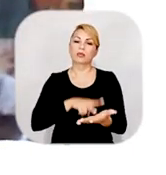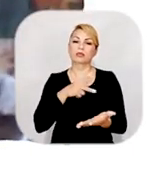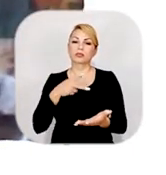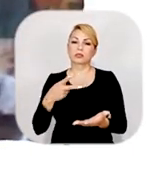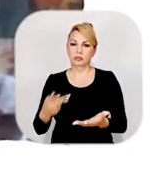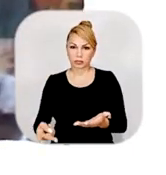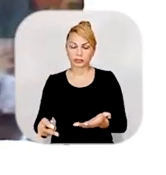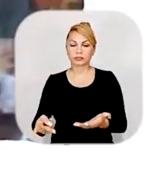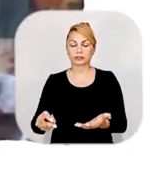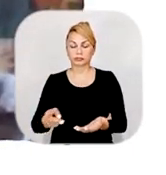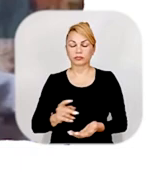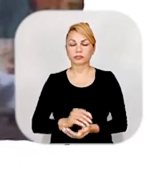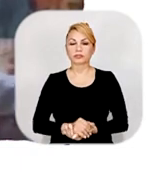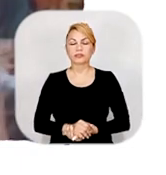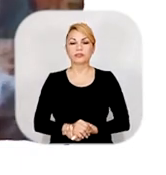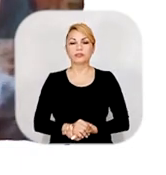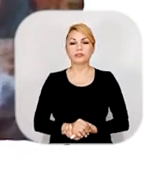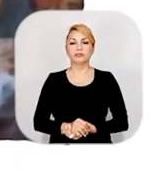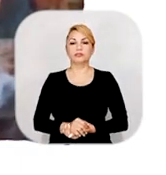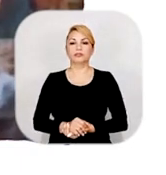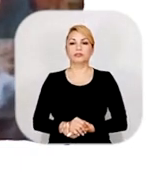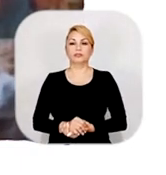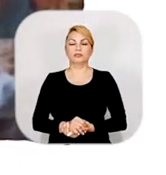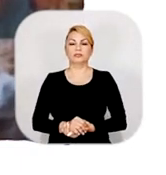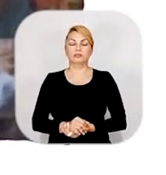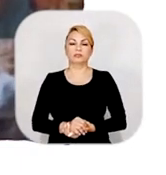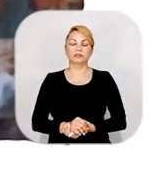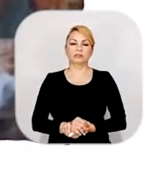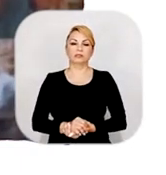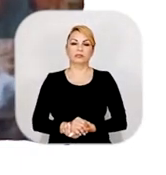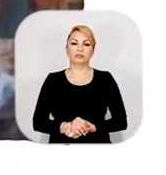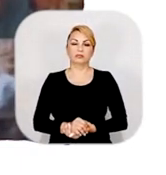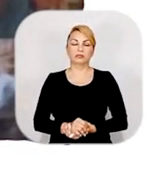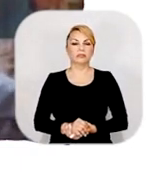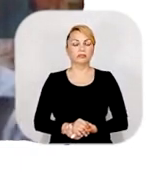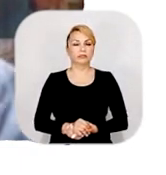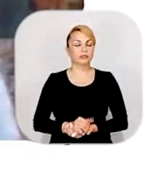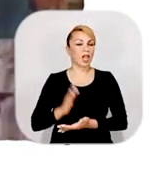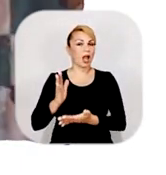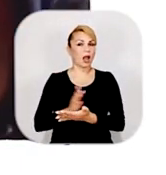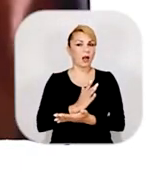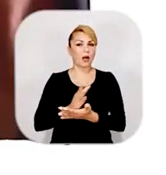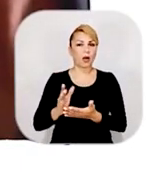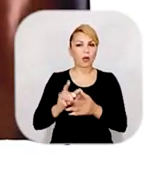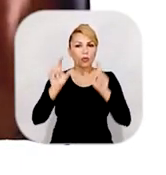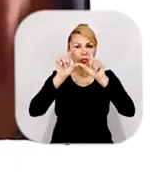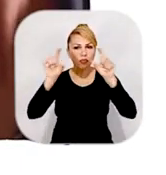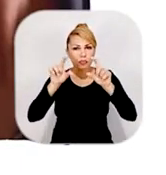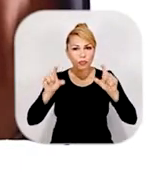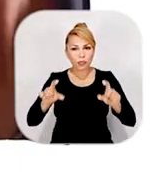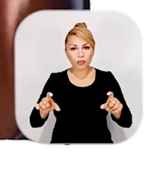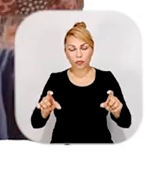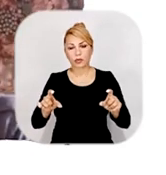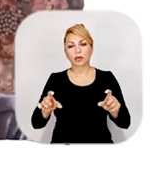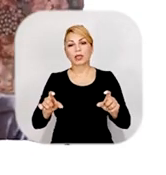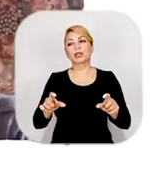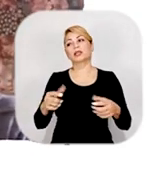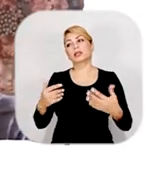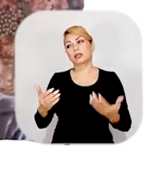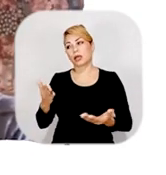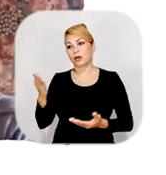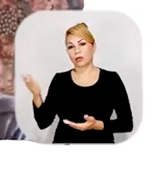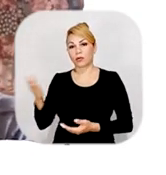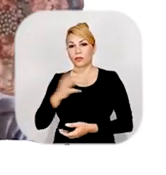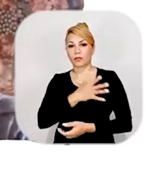interesse, Atikui, né? Então, as pessoas, assim, são alguns trechos, né, que o próprio Rothka, que é o filho dele, que